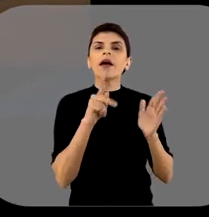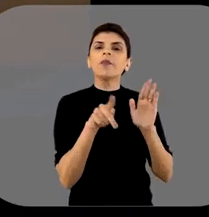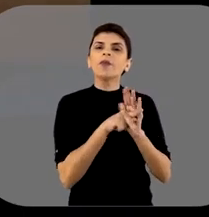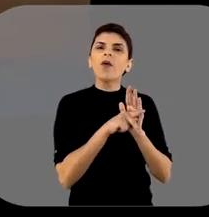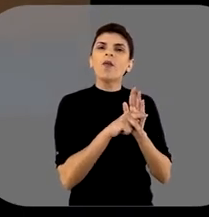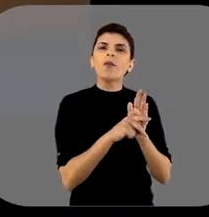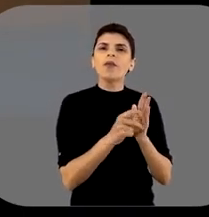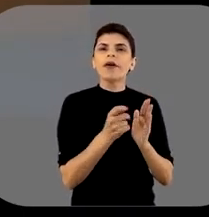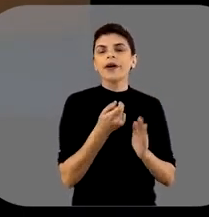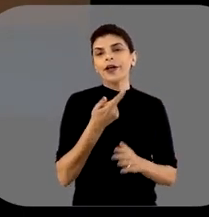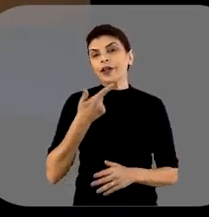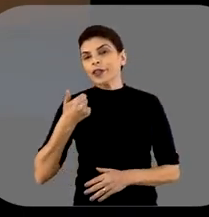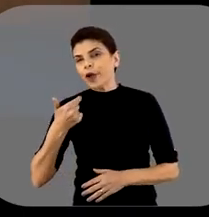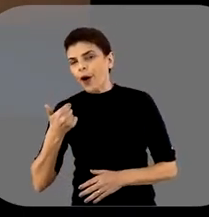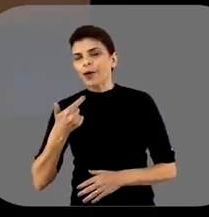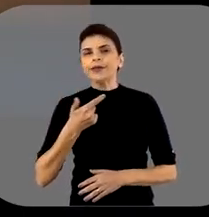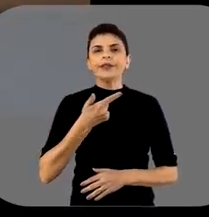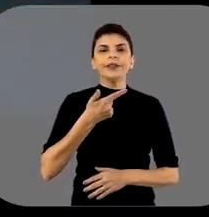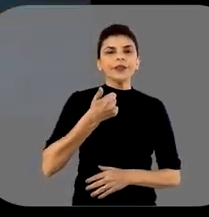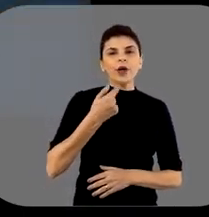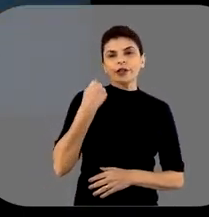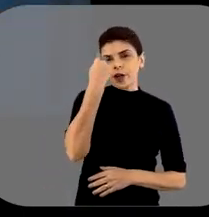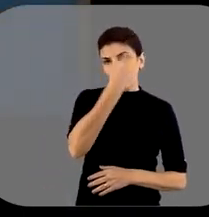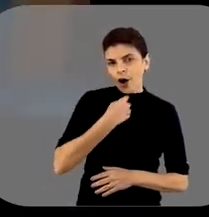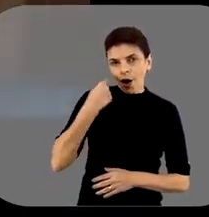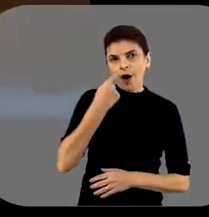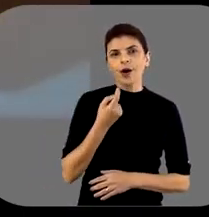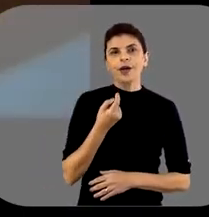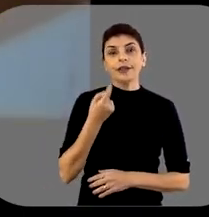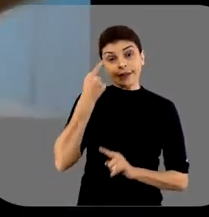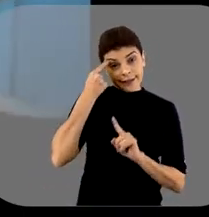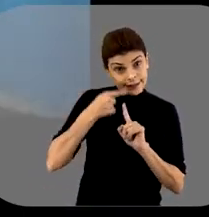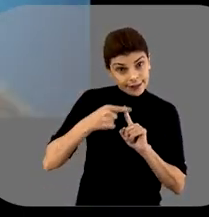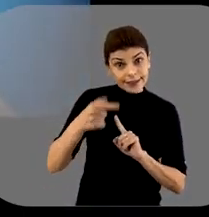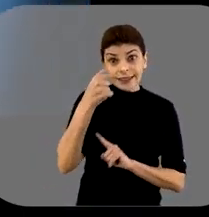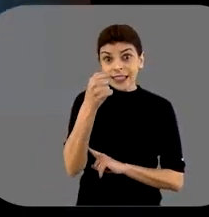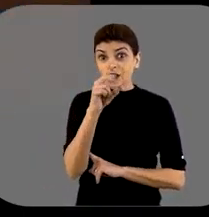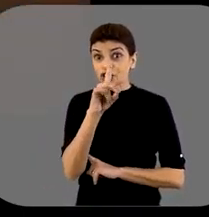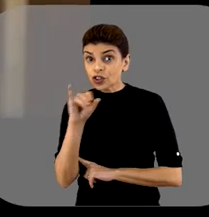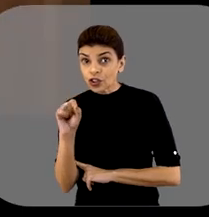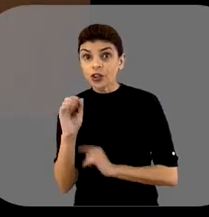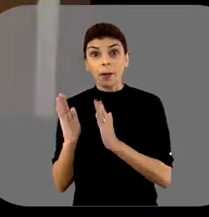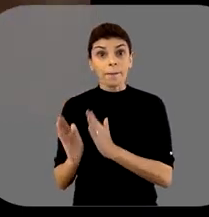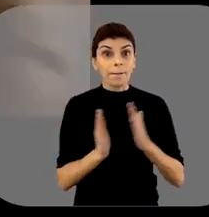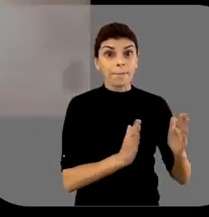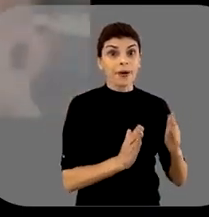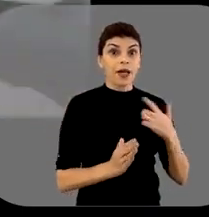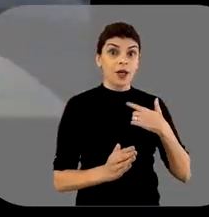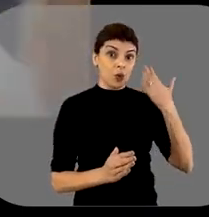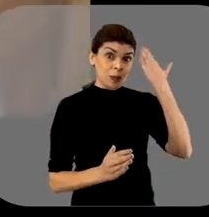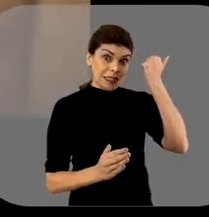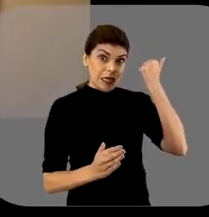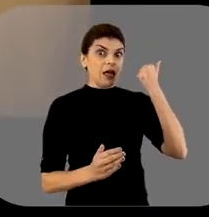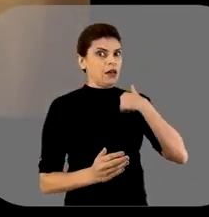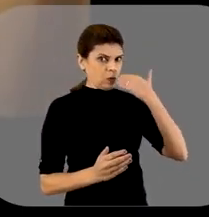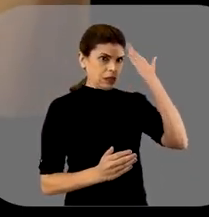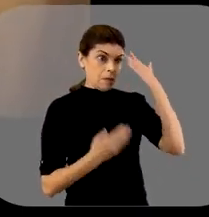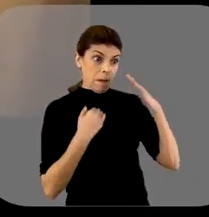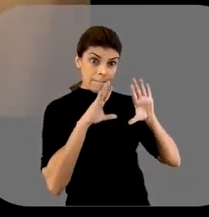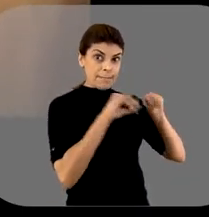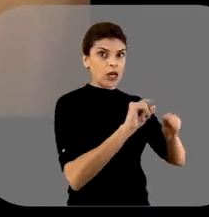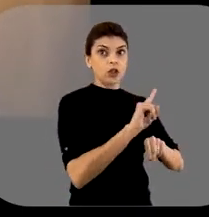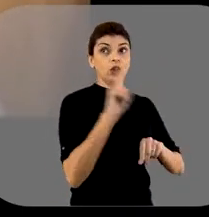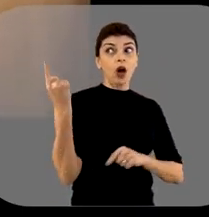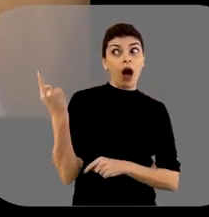né? 12 em 12 horas, durante 7 dias, só que eu sei, mas eu não mexo.